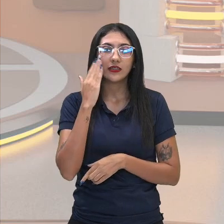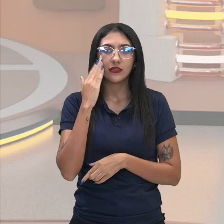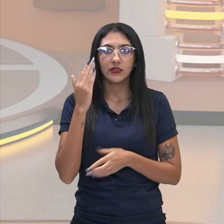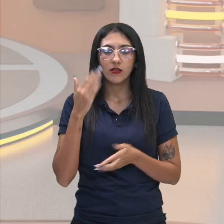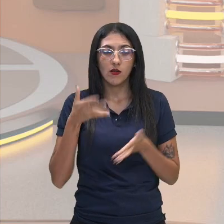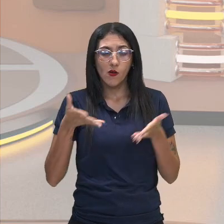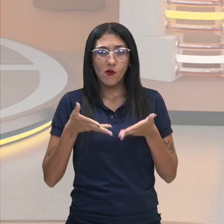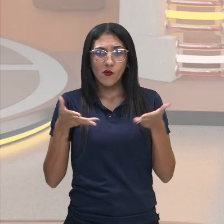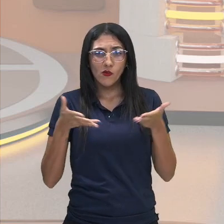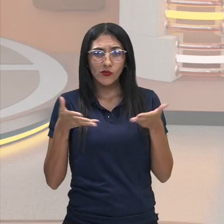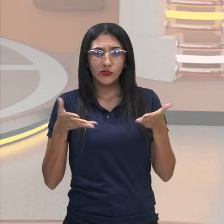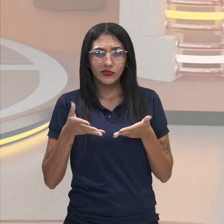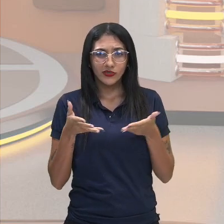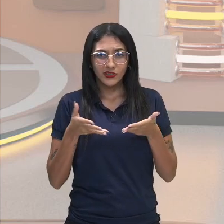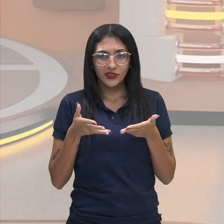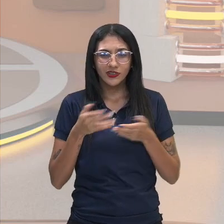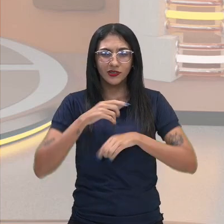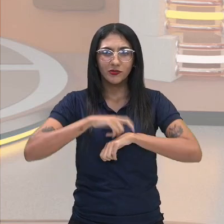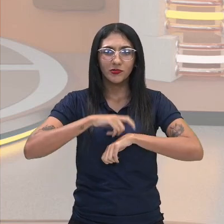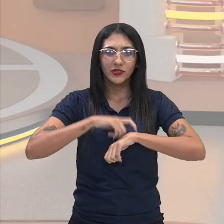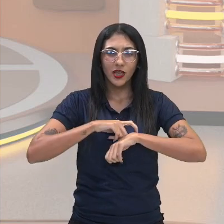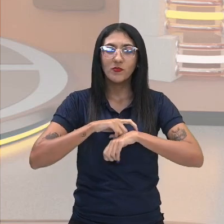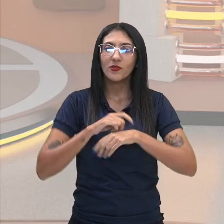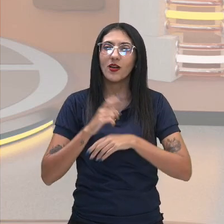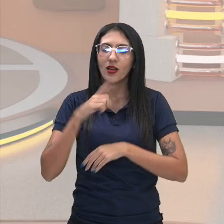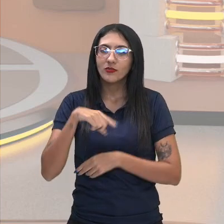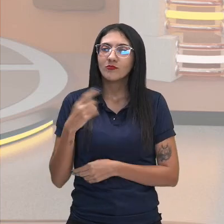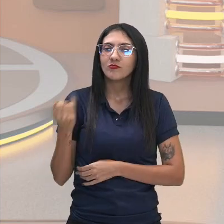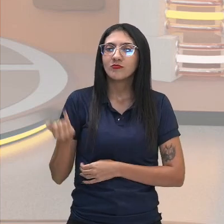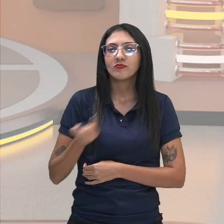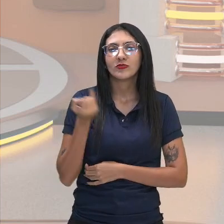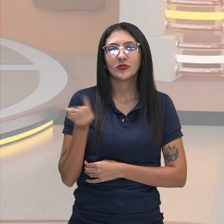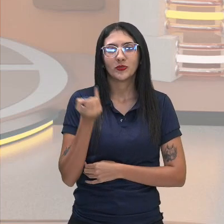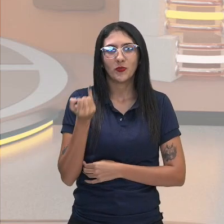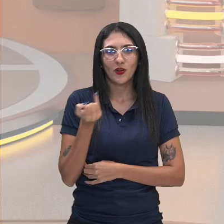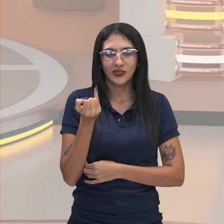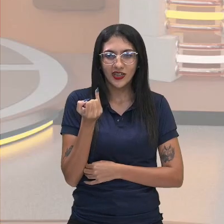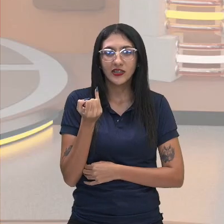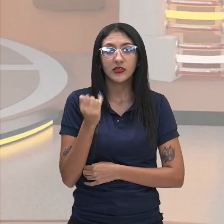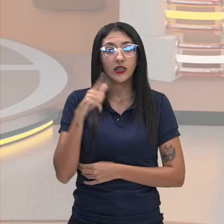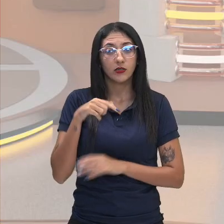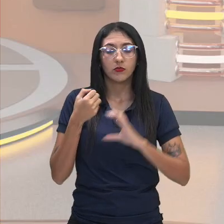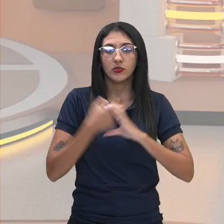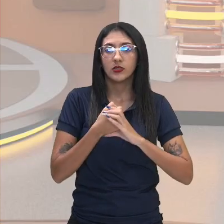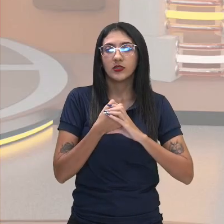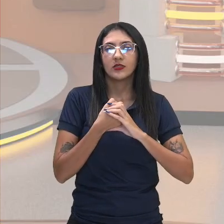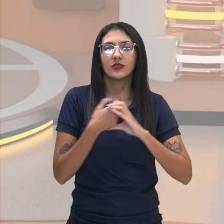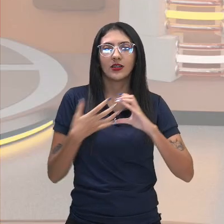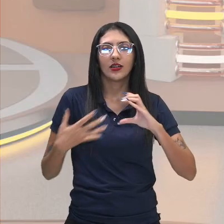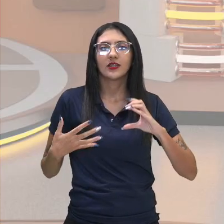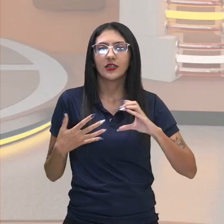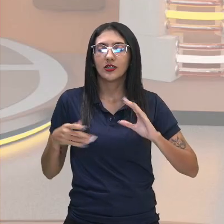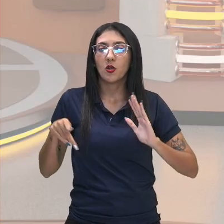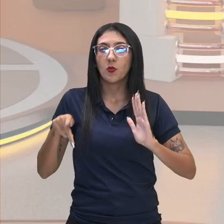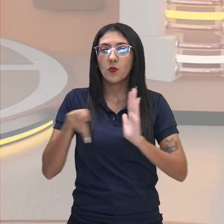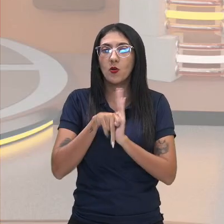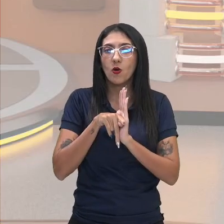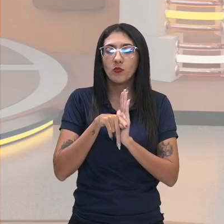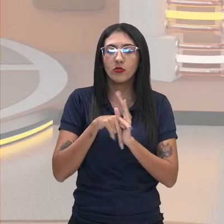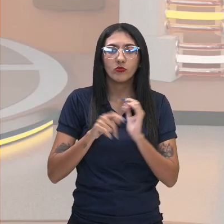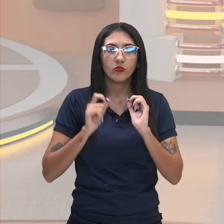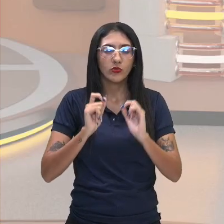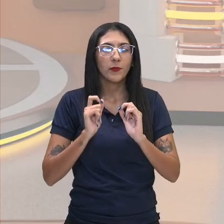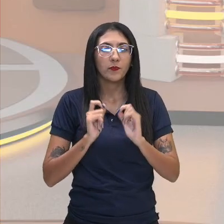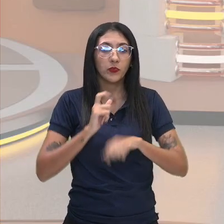vivido no presente, né, são elementos que são característicos do